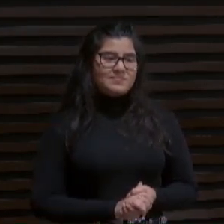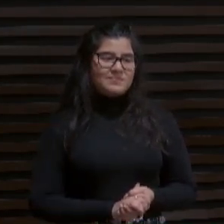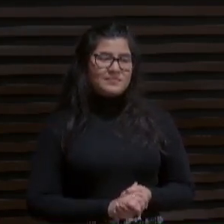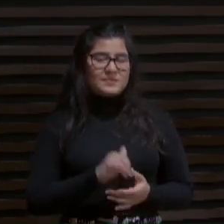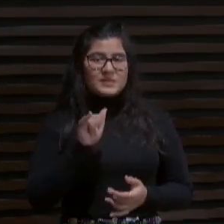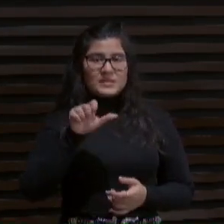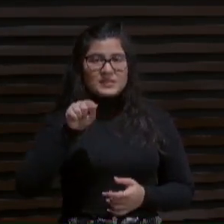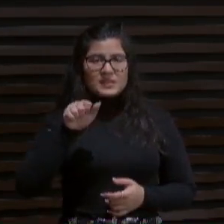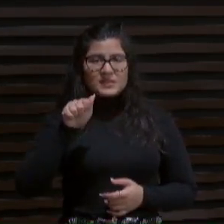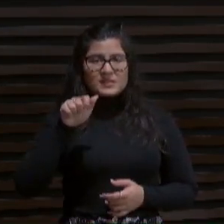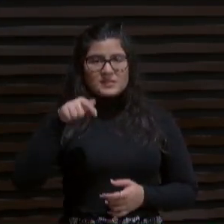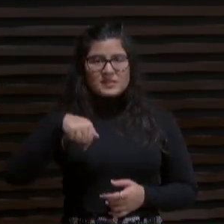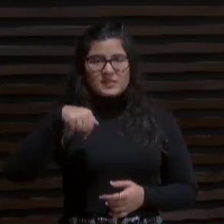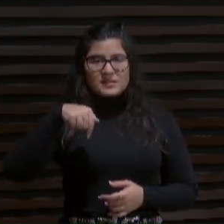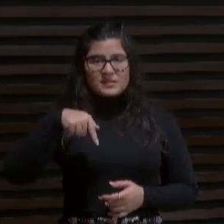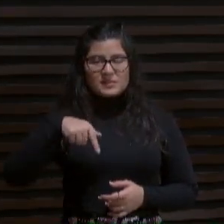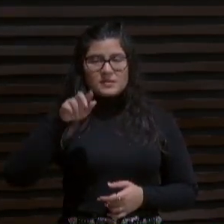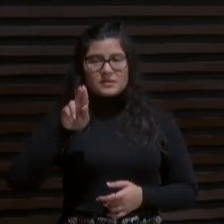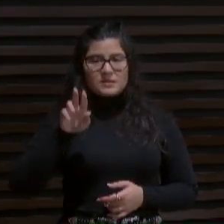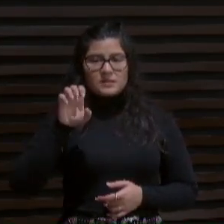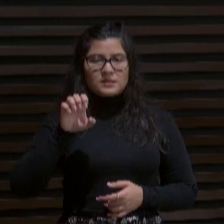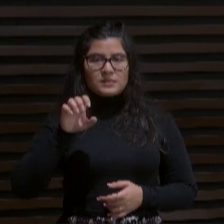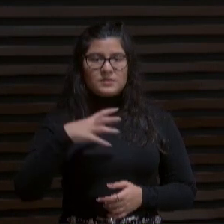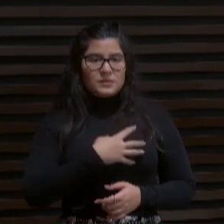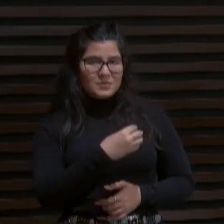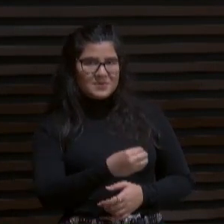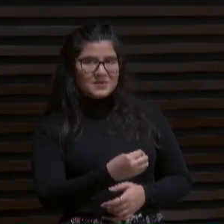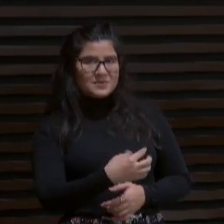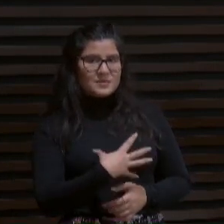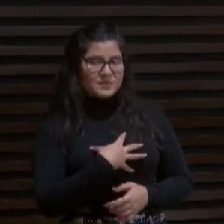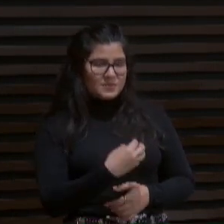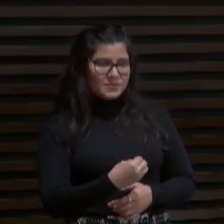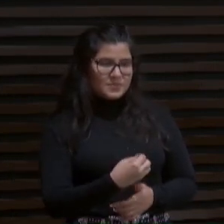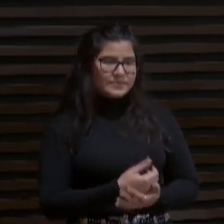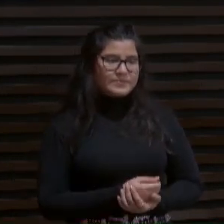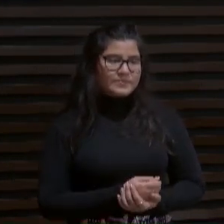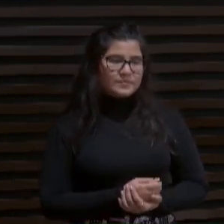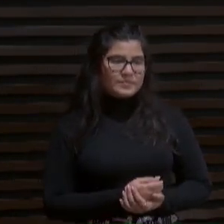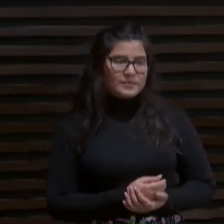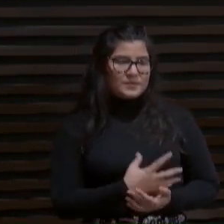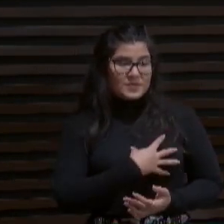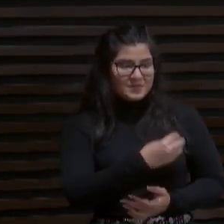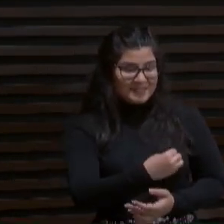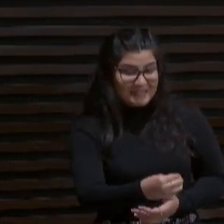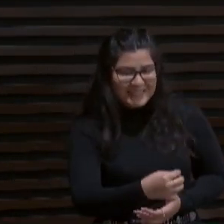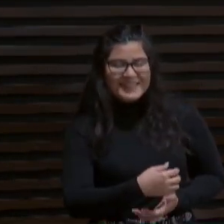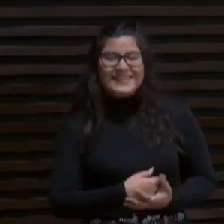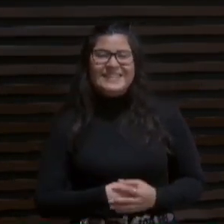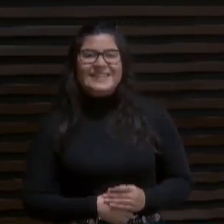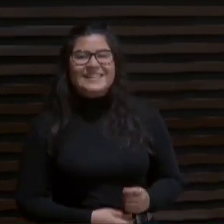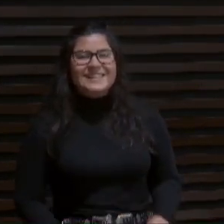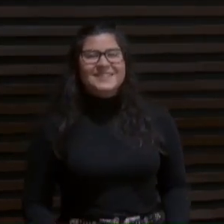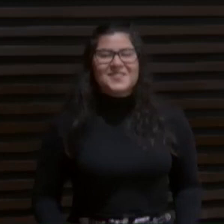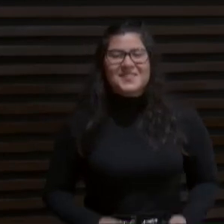Isaac, aos seus filhos e aos filhos de seus filhos. E aí no versículo 19 diz que